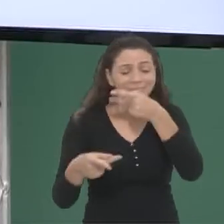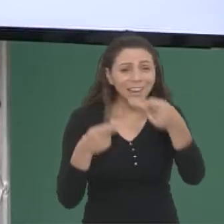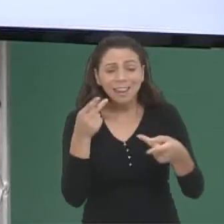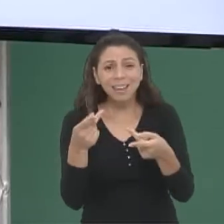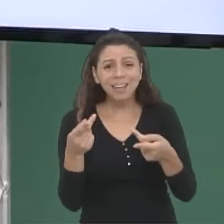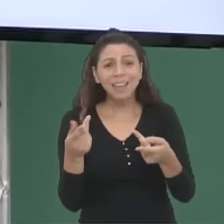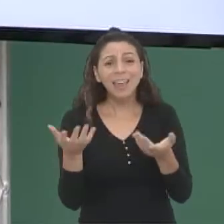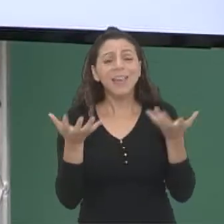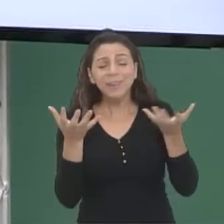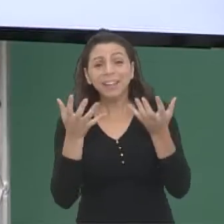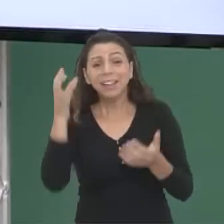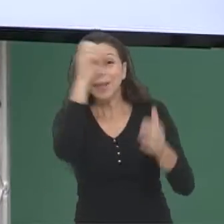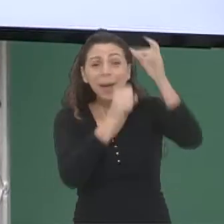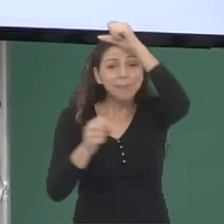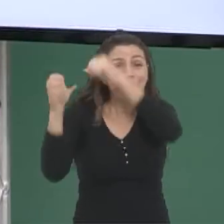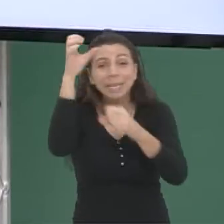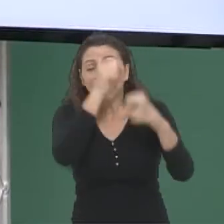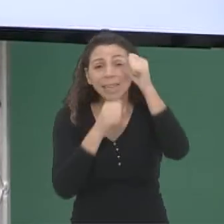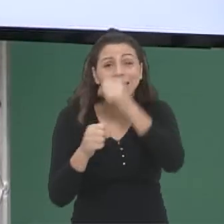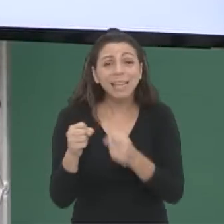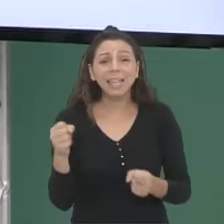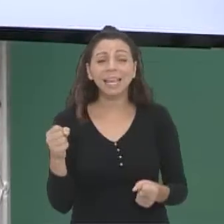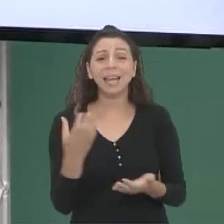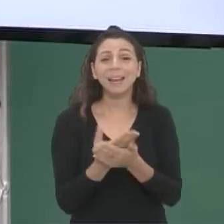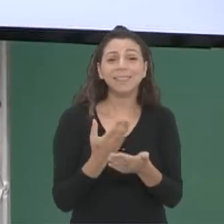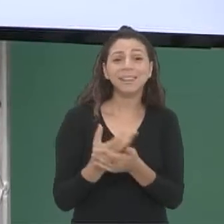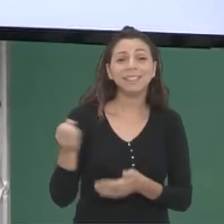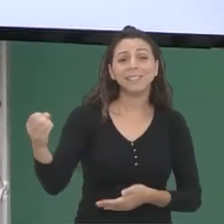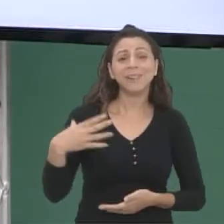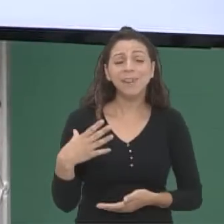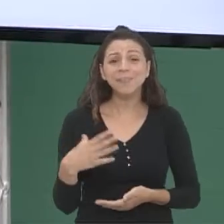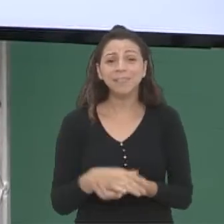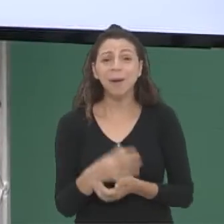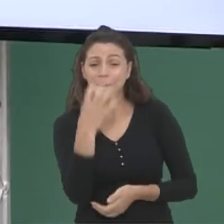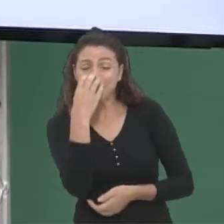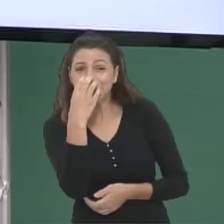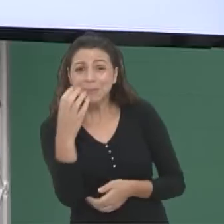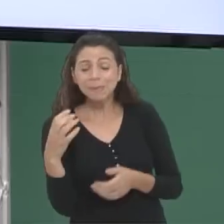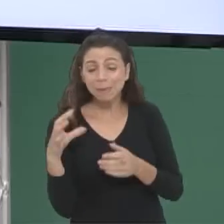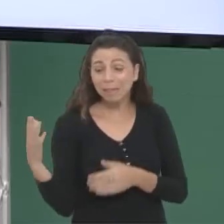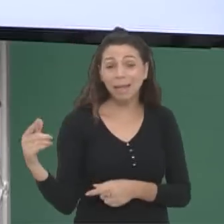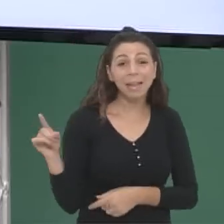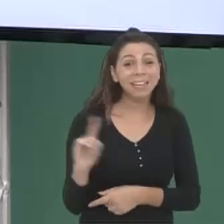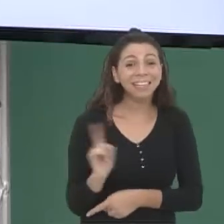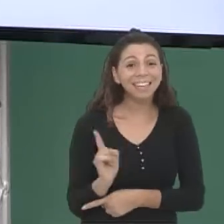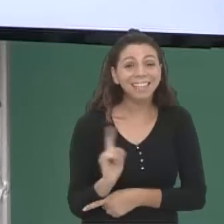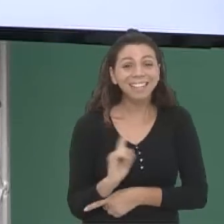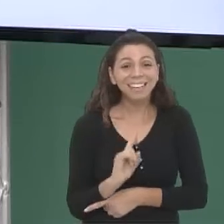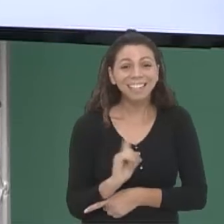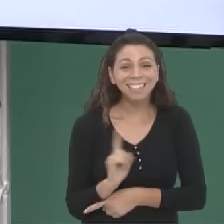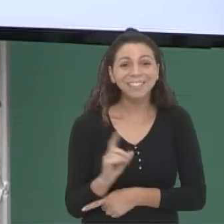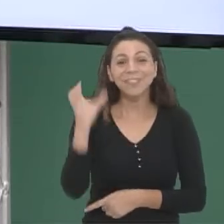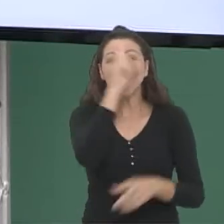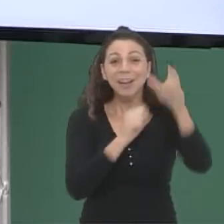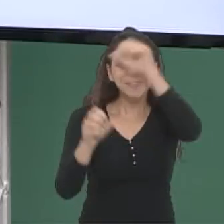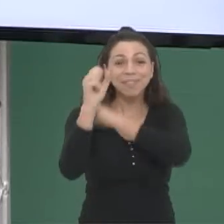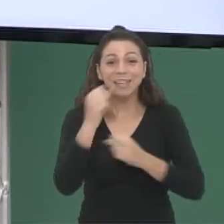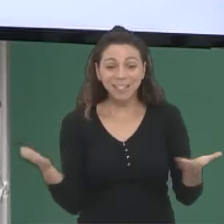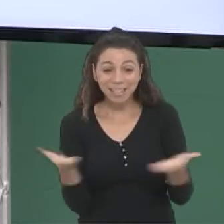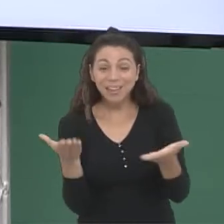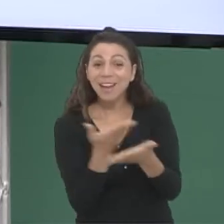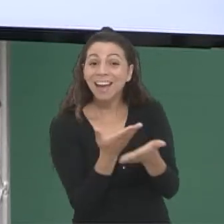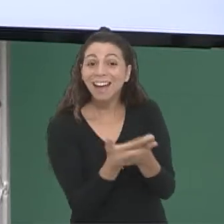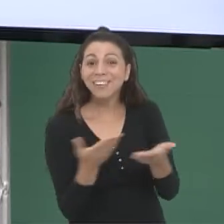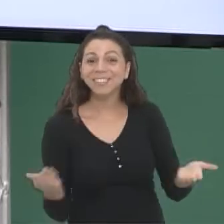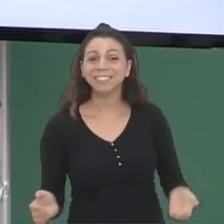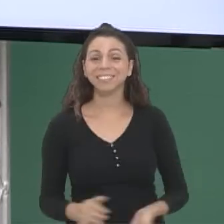chamei minha mãe, eu já chamei meu pai, até o cachorro está aqui do meu lado, prestando atenção na tua aula. O que a gente vai aprender na nossa aula de